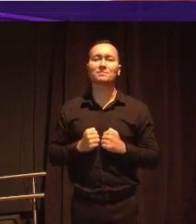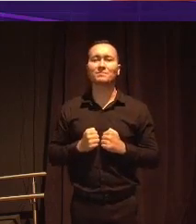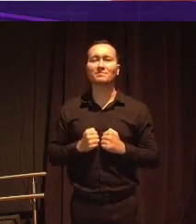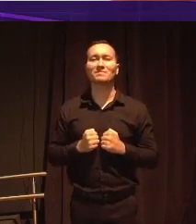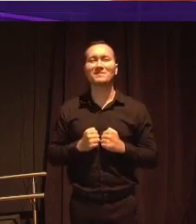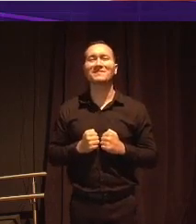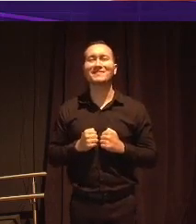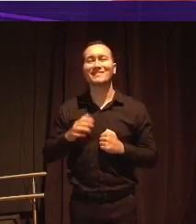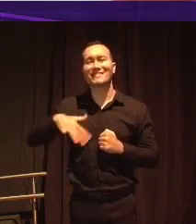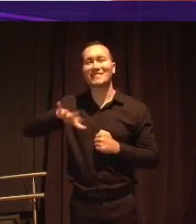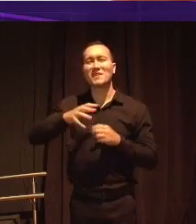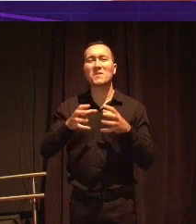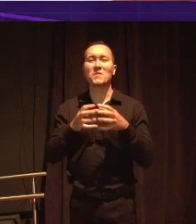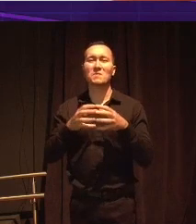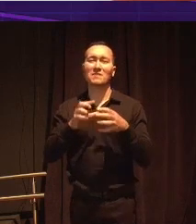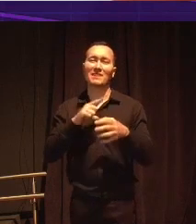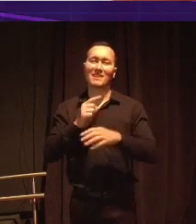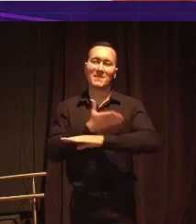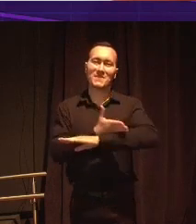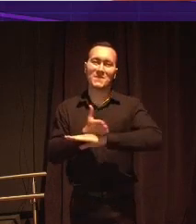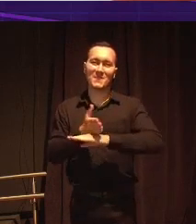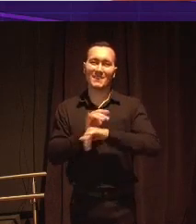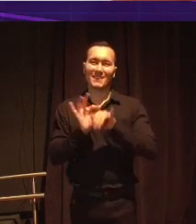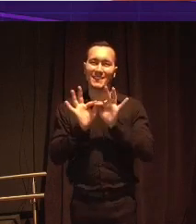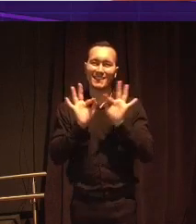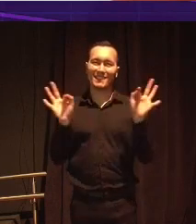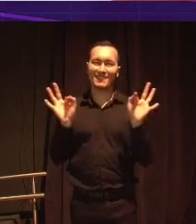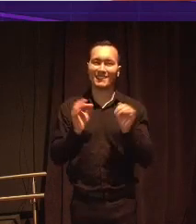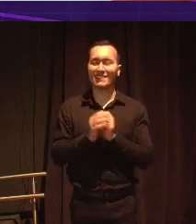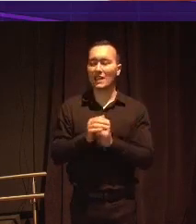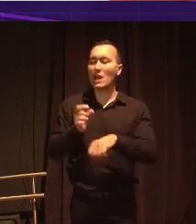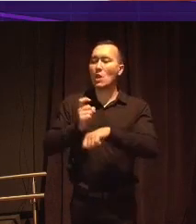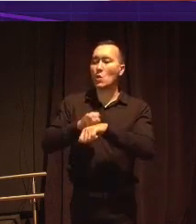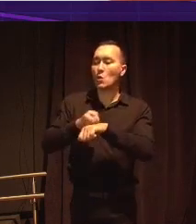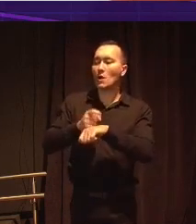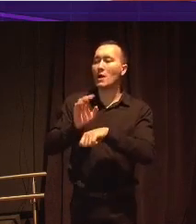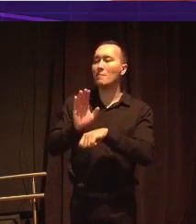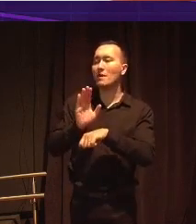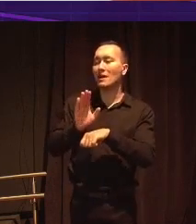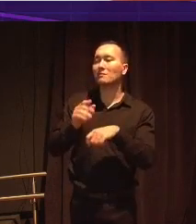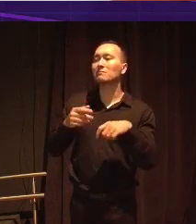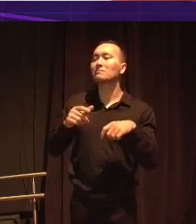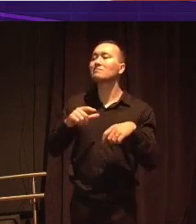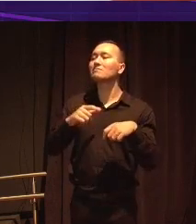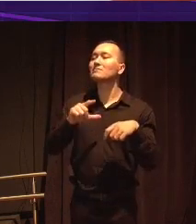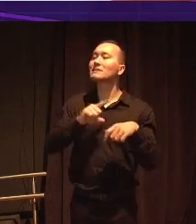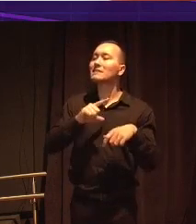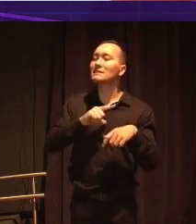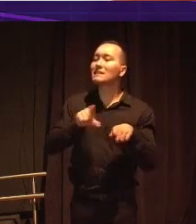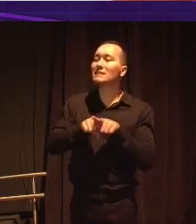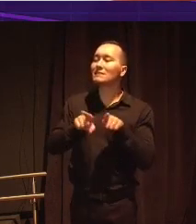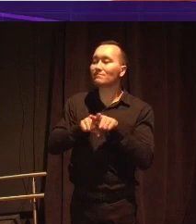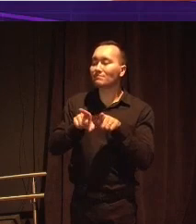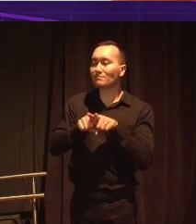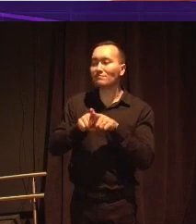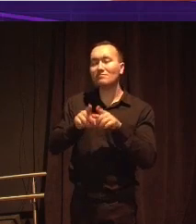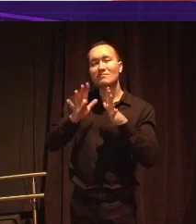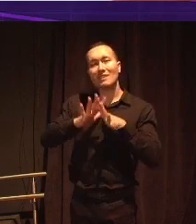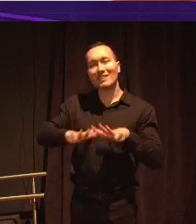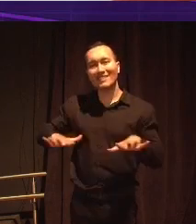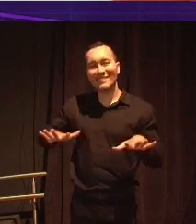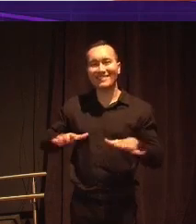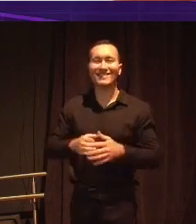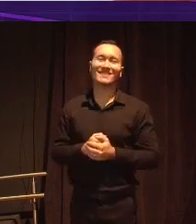com ternura, né? Porque eu acho que tudo tem um porquê, tudo tem uma lição, mas ao mesmo tempo a gente tem que estar sempre com